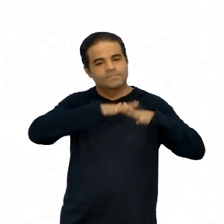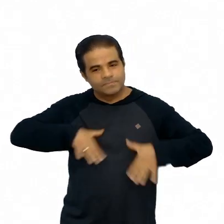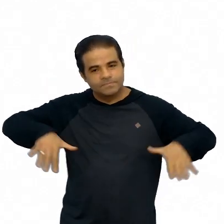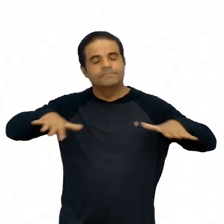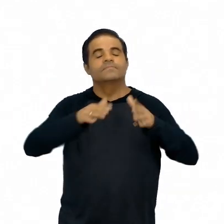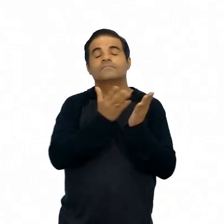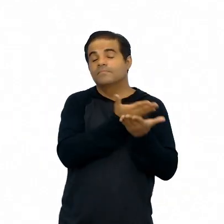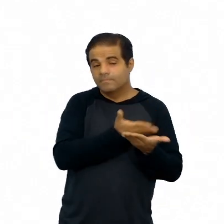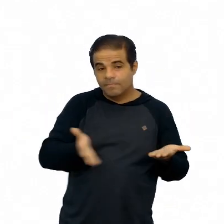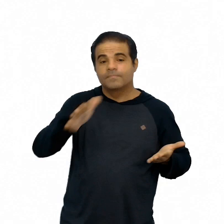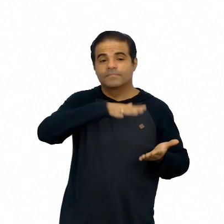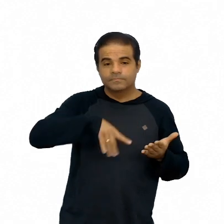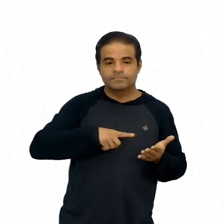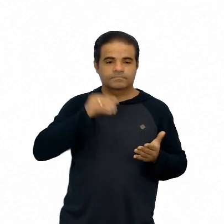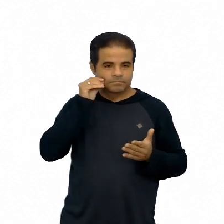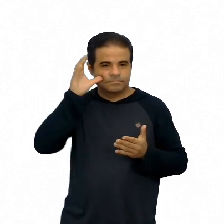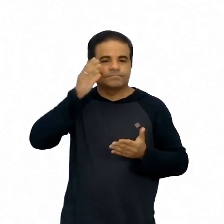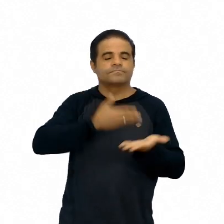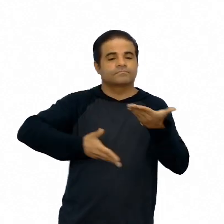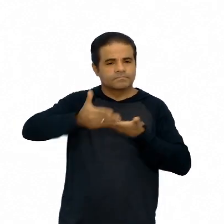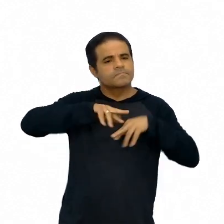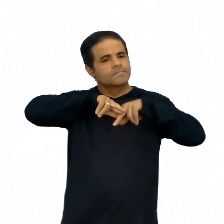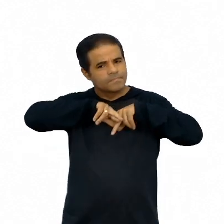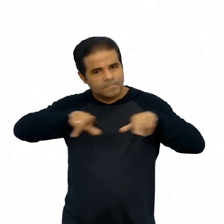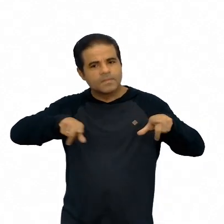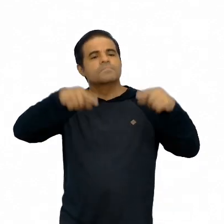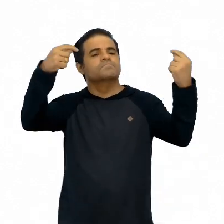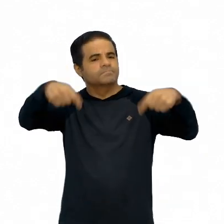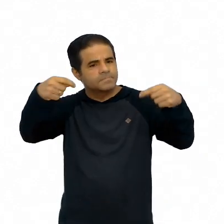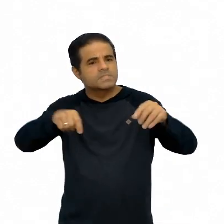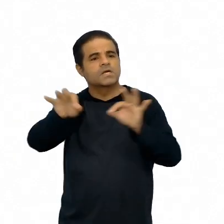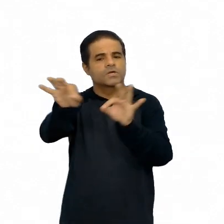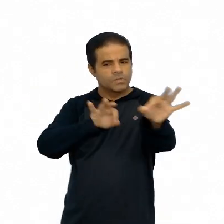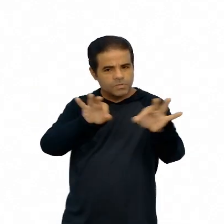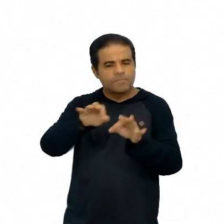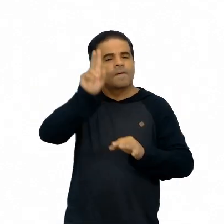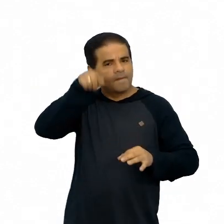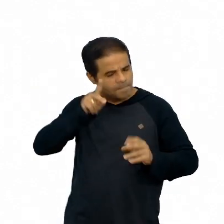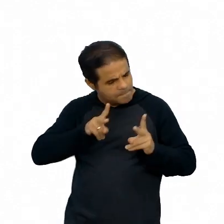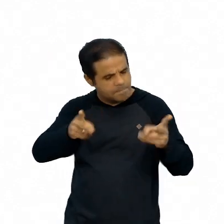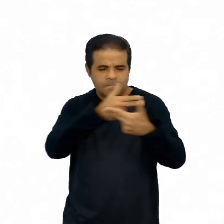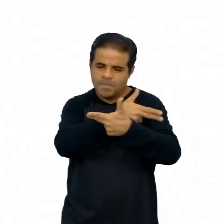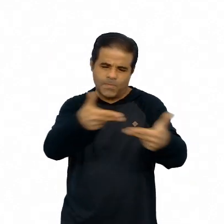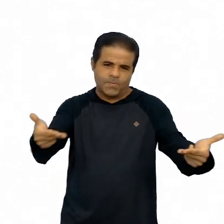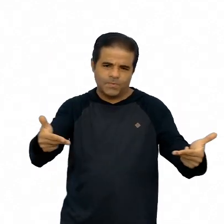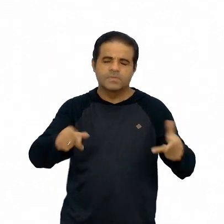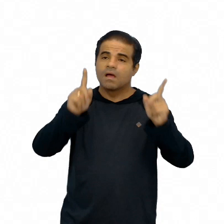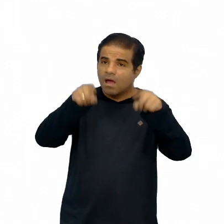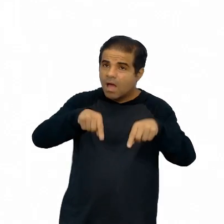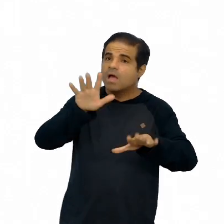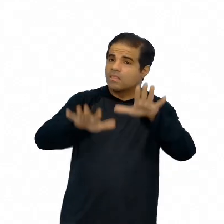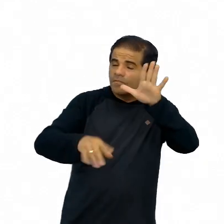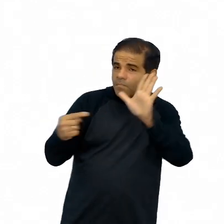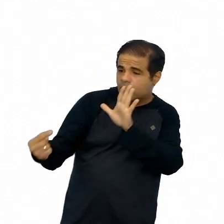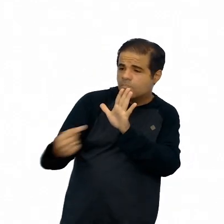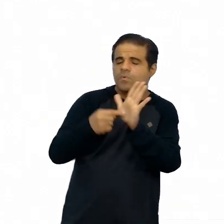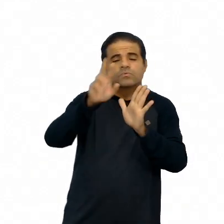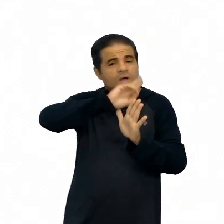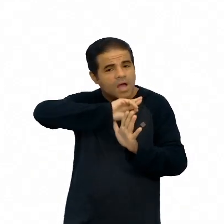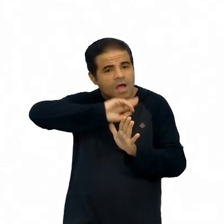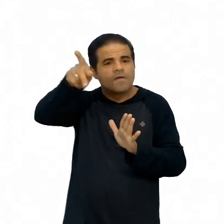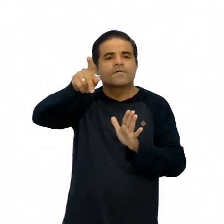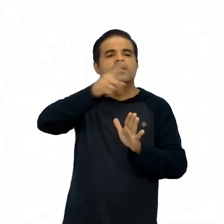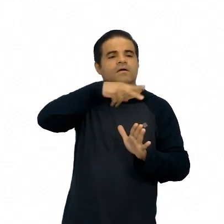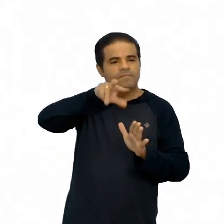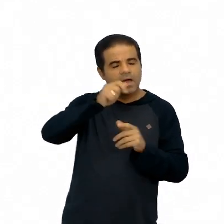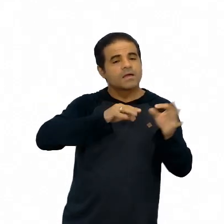têm conhecimentos diferentes, mas o que eles necessitam para resolver é sempre as mesmas coisas. Talvez eles estejam em pontos diferentes, e aí a